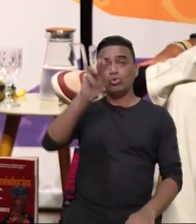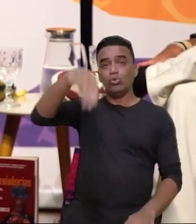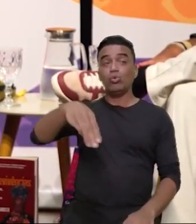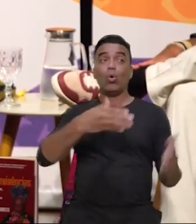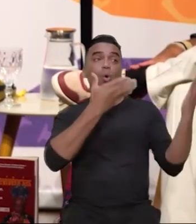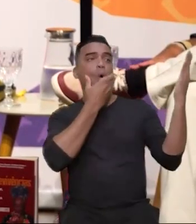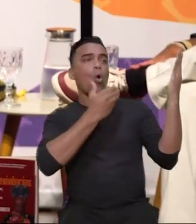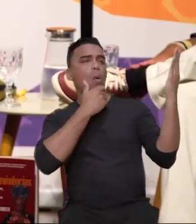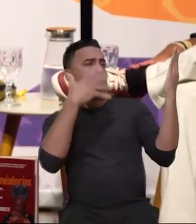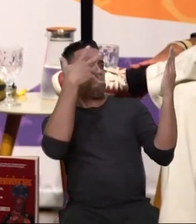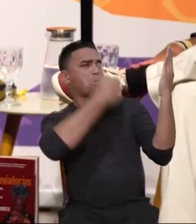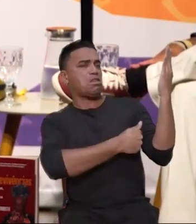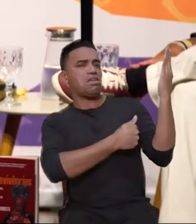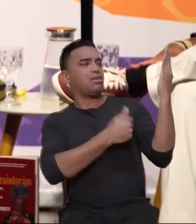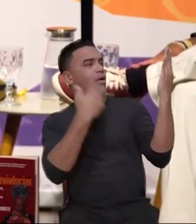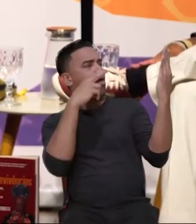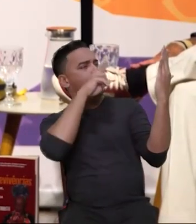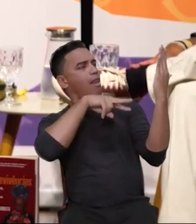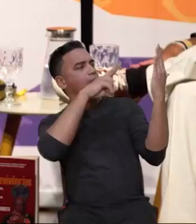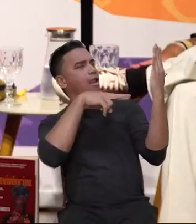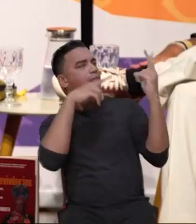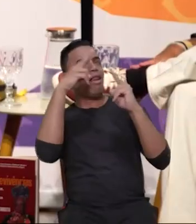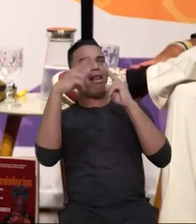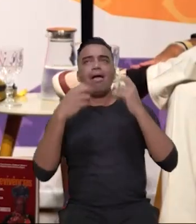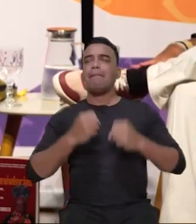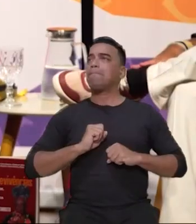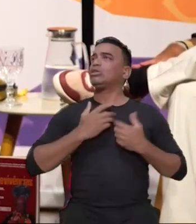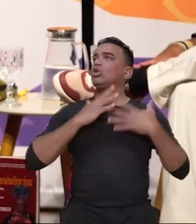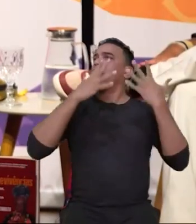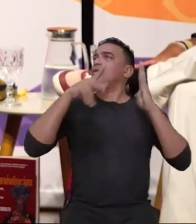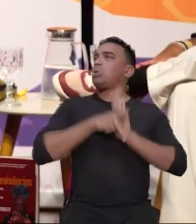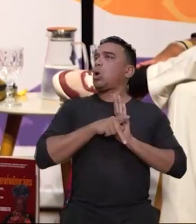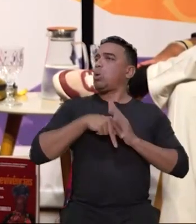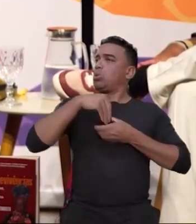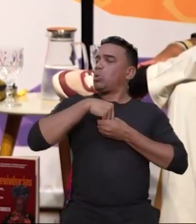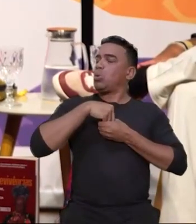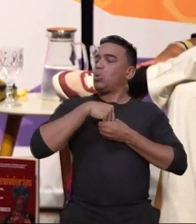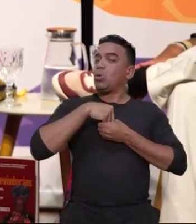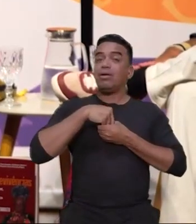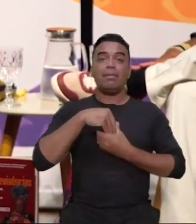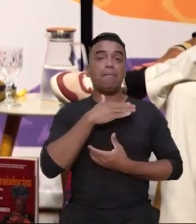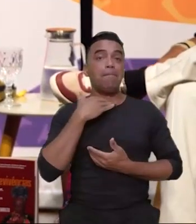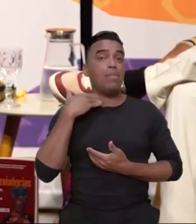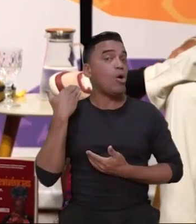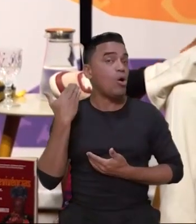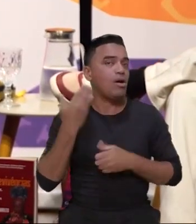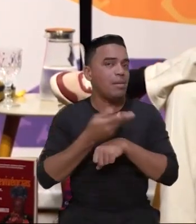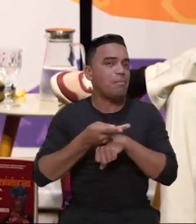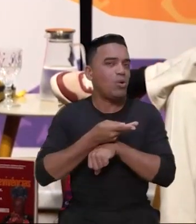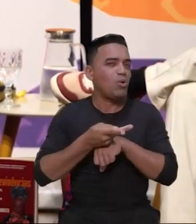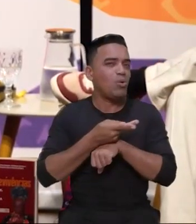se contempla e apaixona-se por ele mesmo. E morre procurando, né,